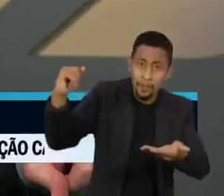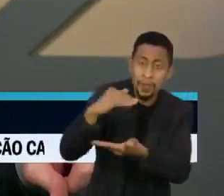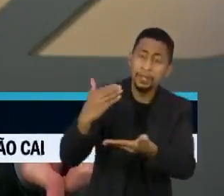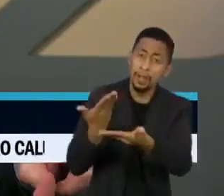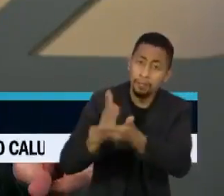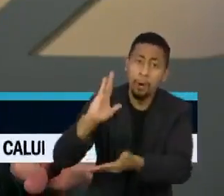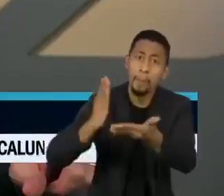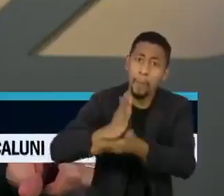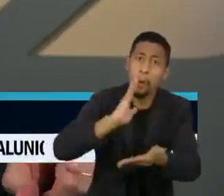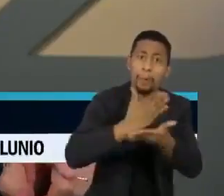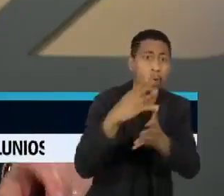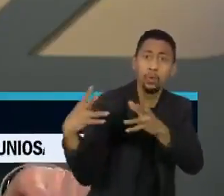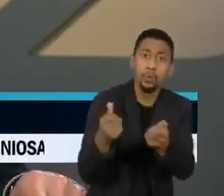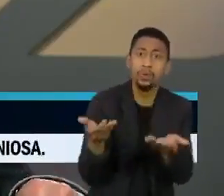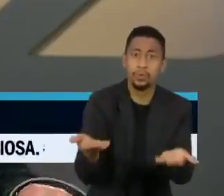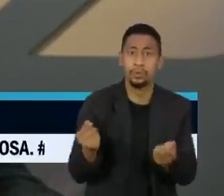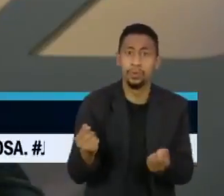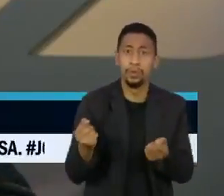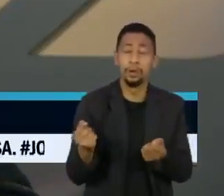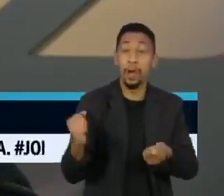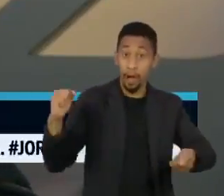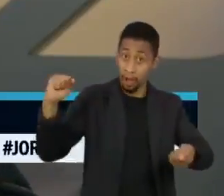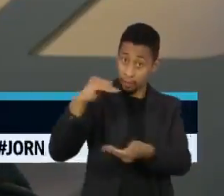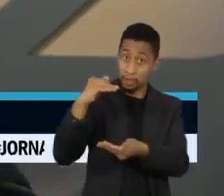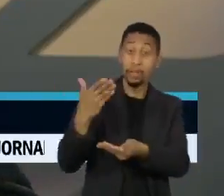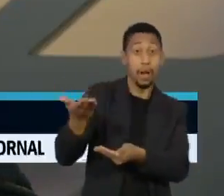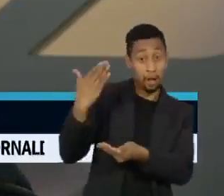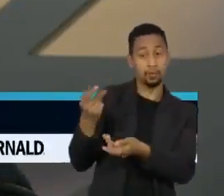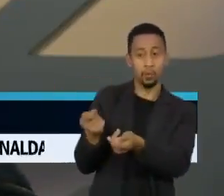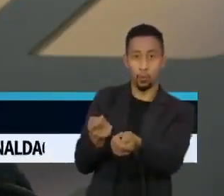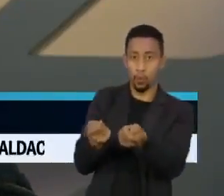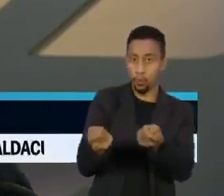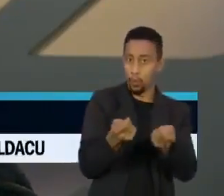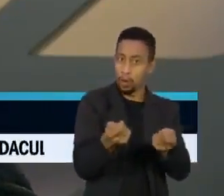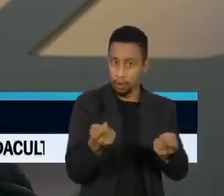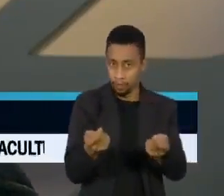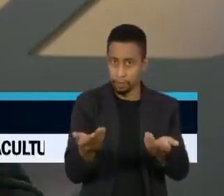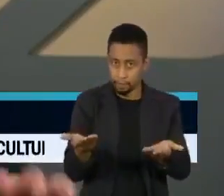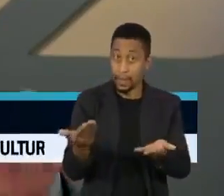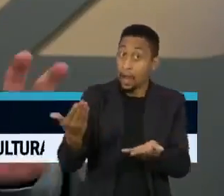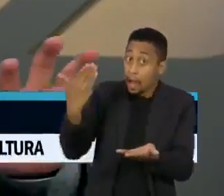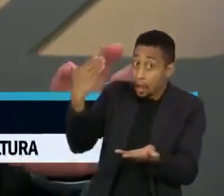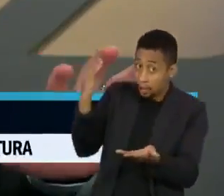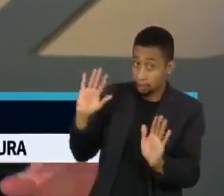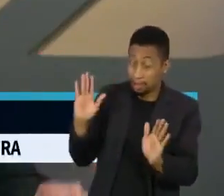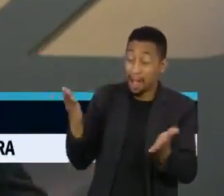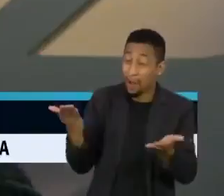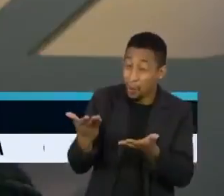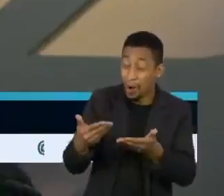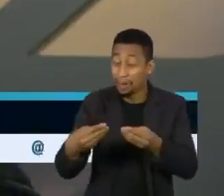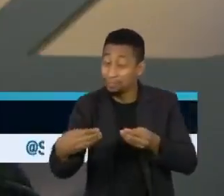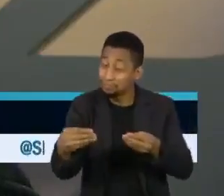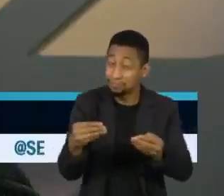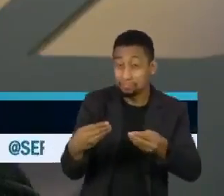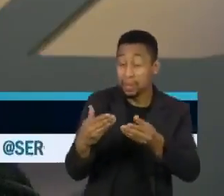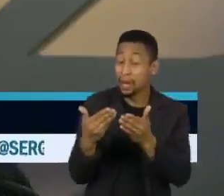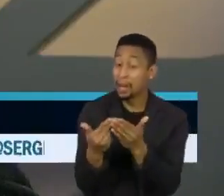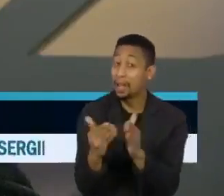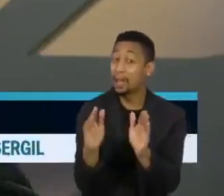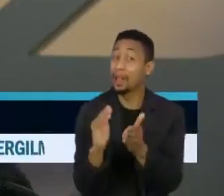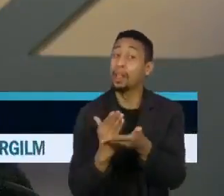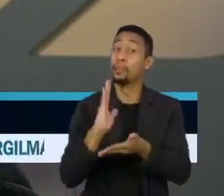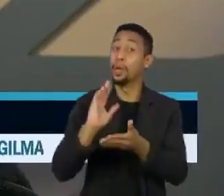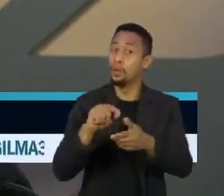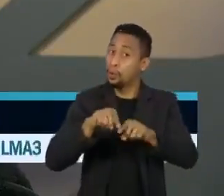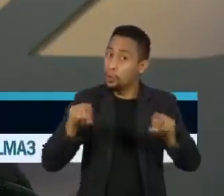os agrotóxicos tem que passar então avisa ela quem segurava essa Boiada é ambição de uma liberada nessa Boiada